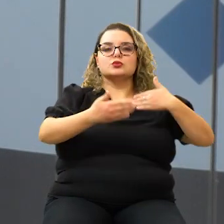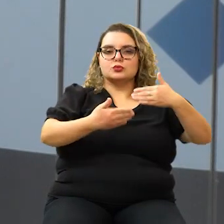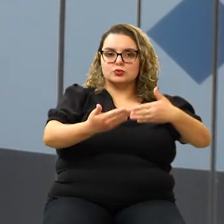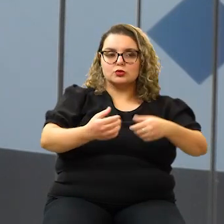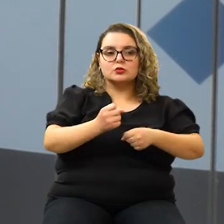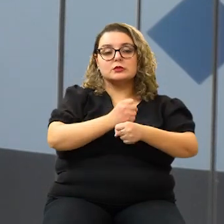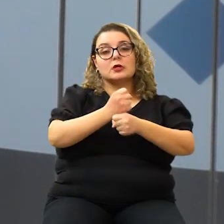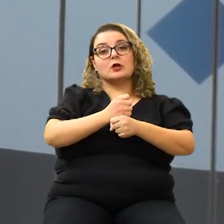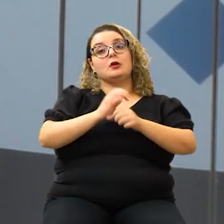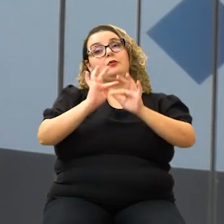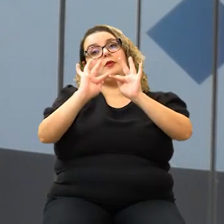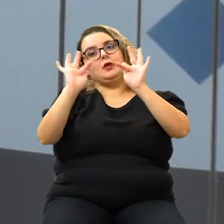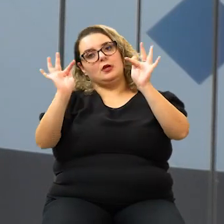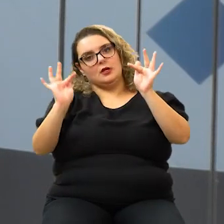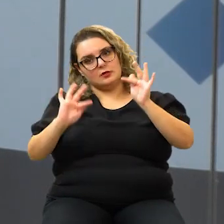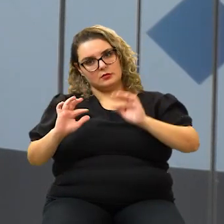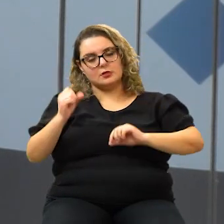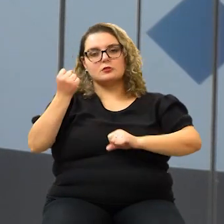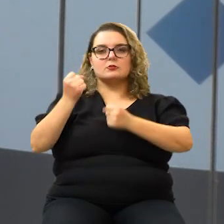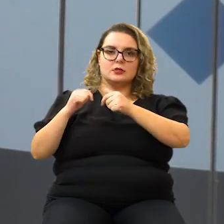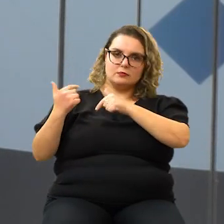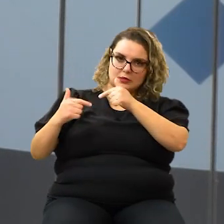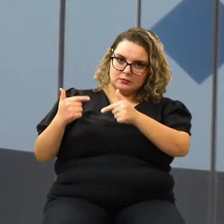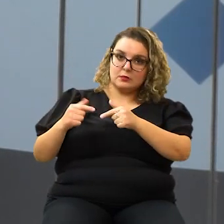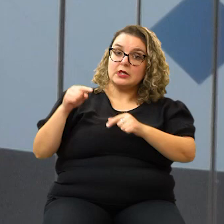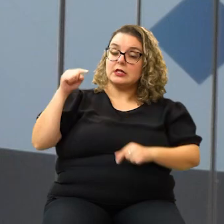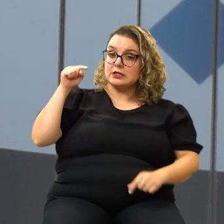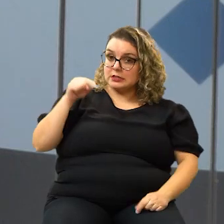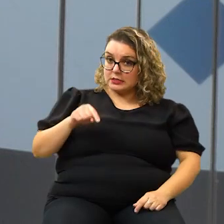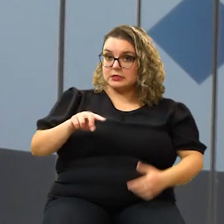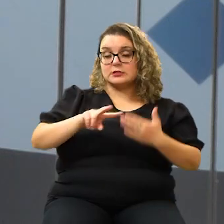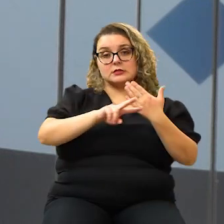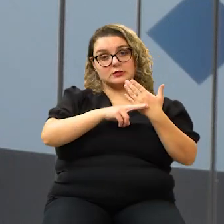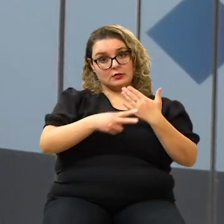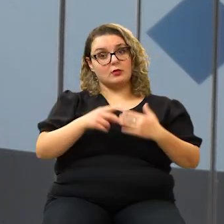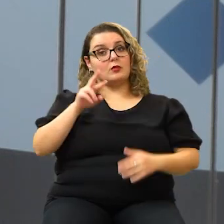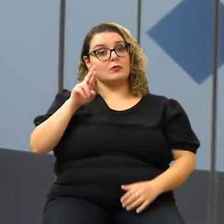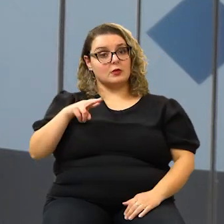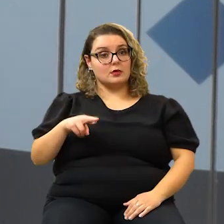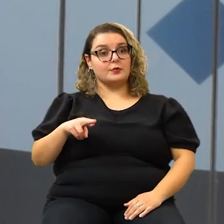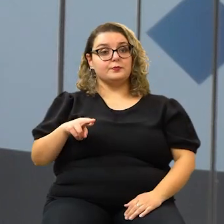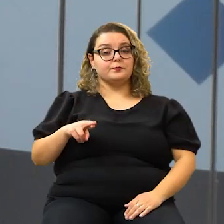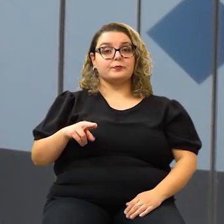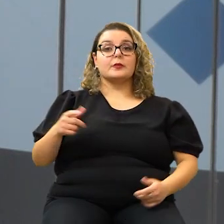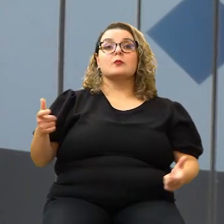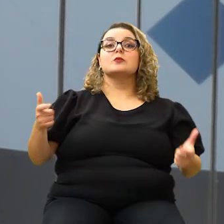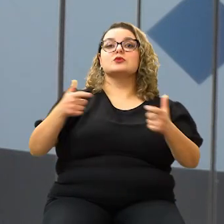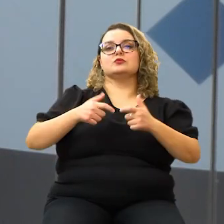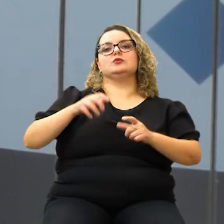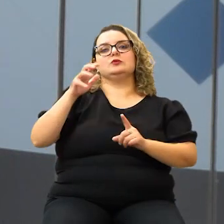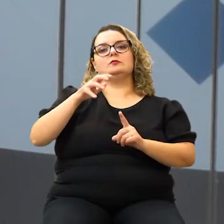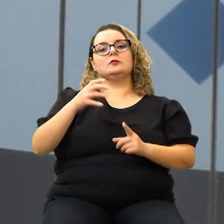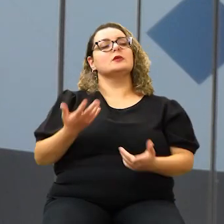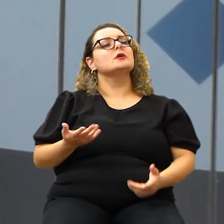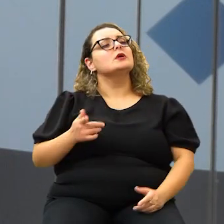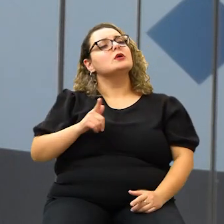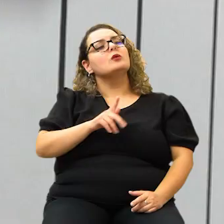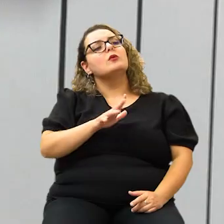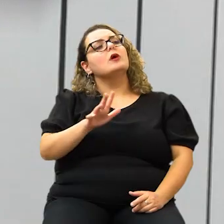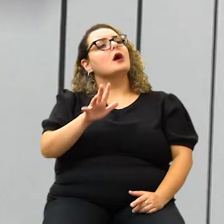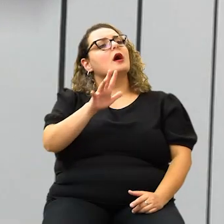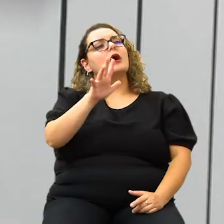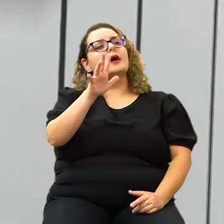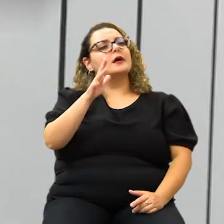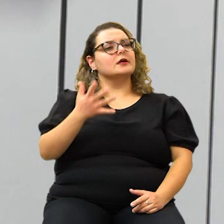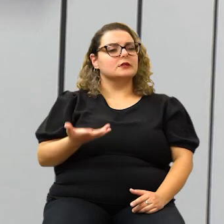anos, felizmente, a indústria vem trabalhando nesse aspecto para reduzir esse impacto. E os gases que